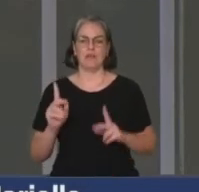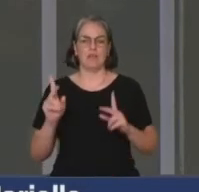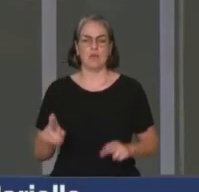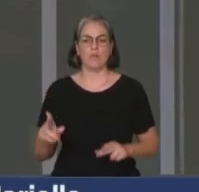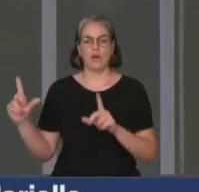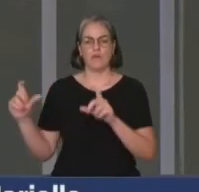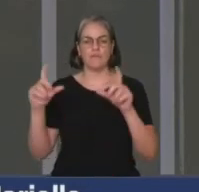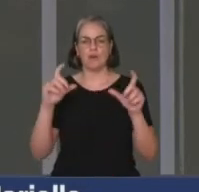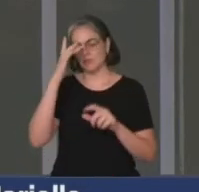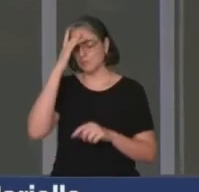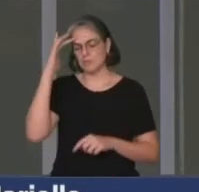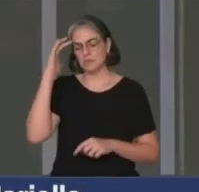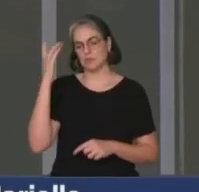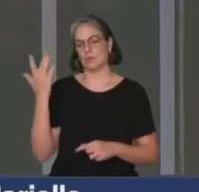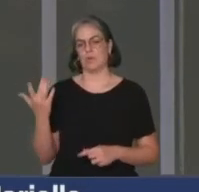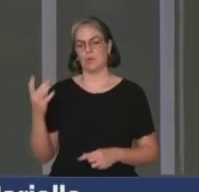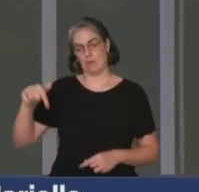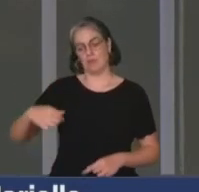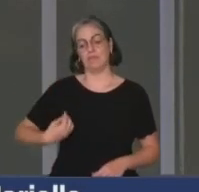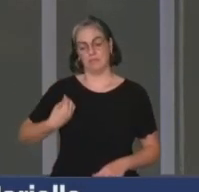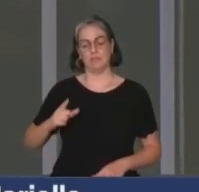ocupavam esses assentos.